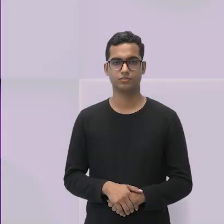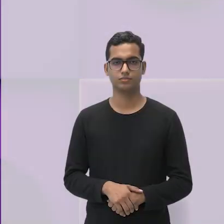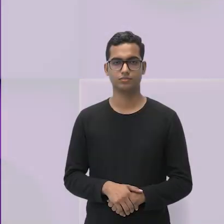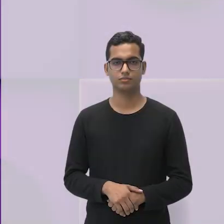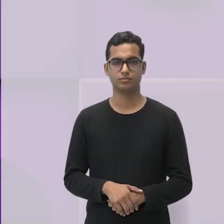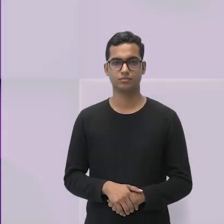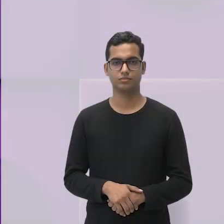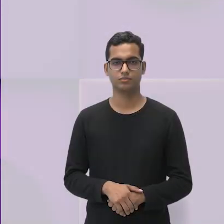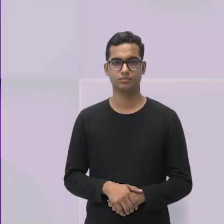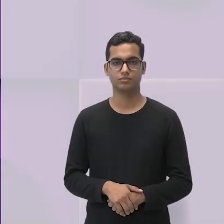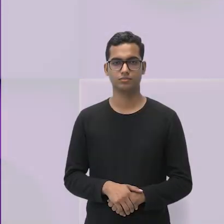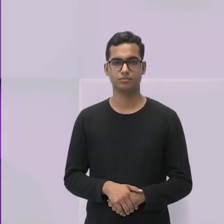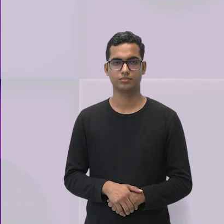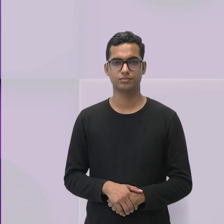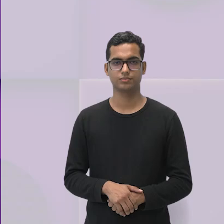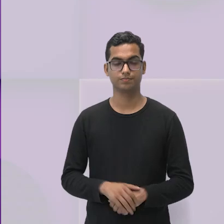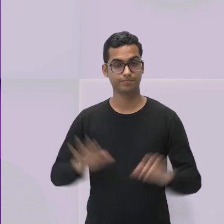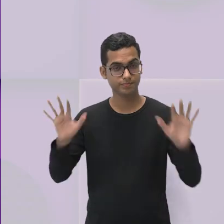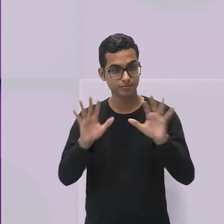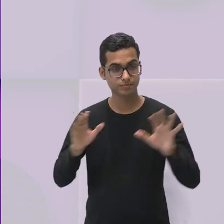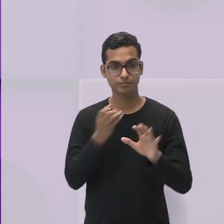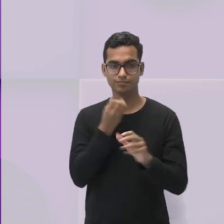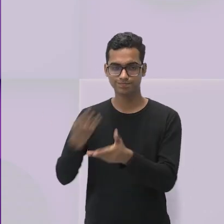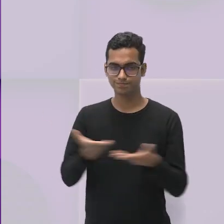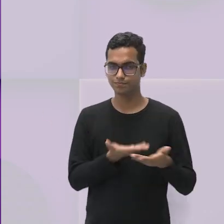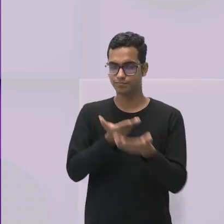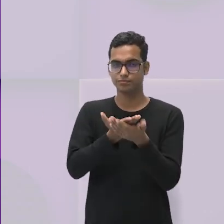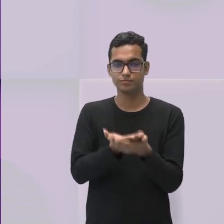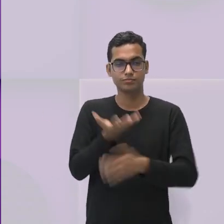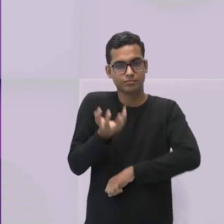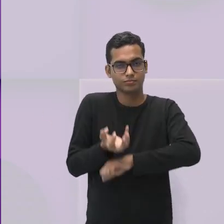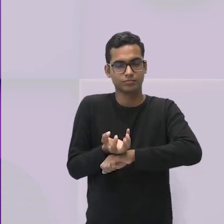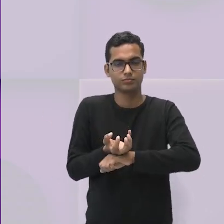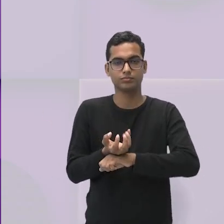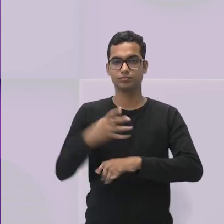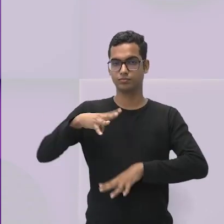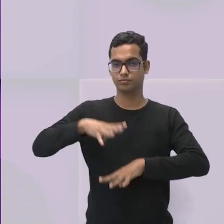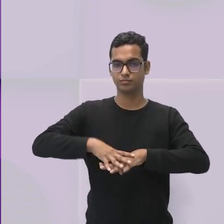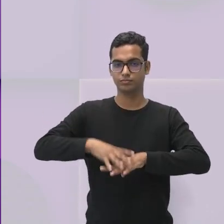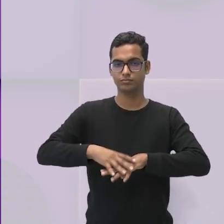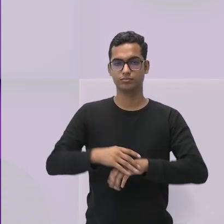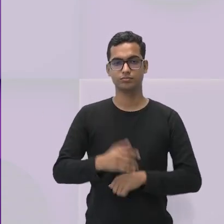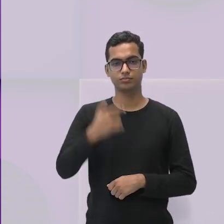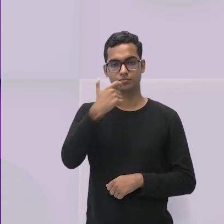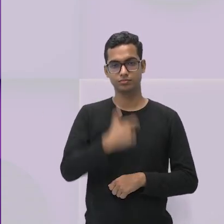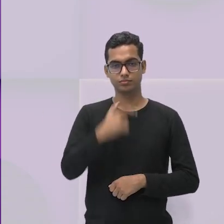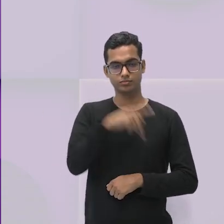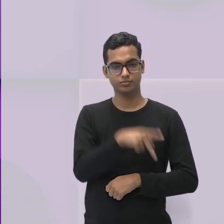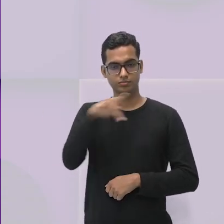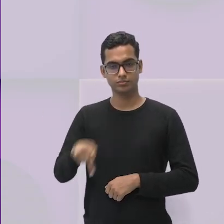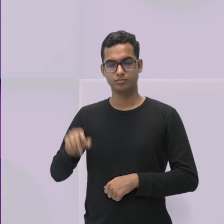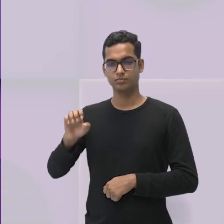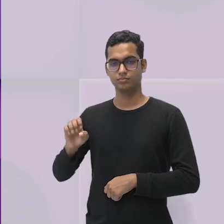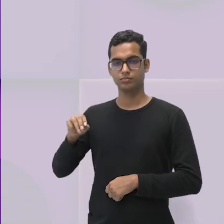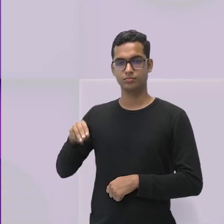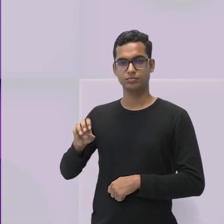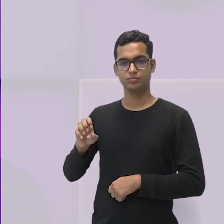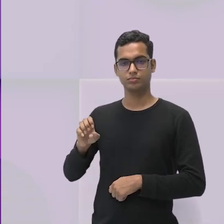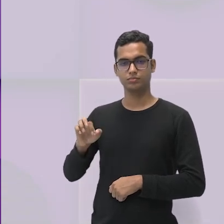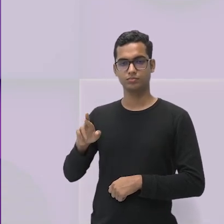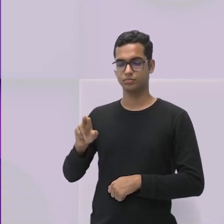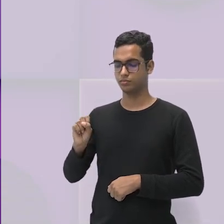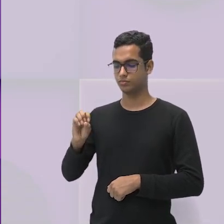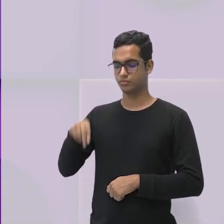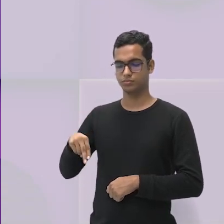Olá, sejam todos bem-vindos a mais uma aula do componente de matemática. Aqui como fala com vocês é o